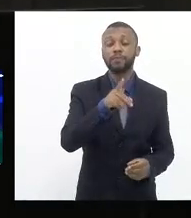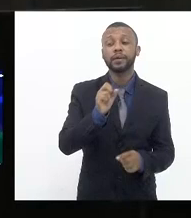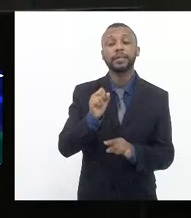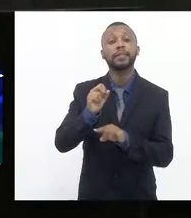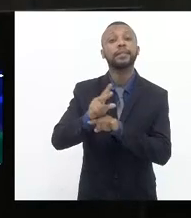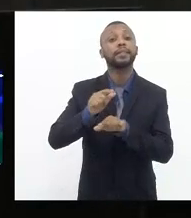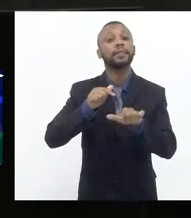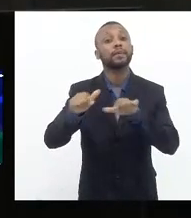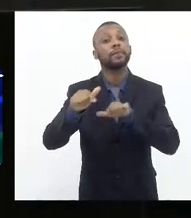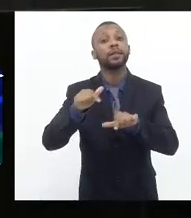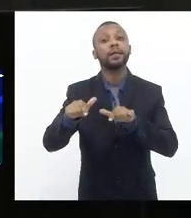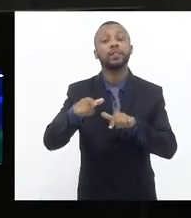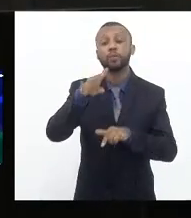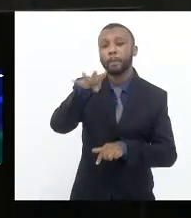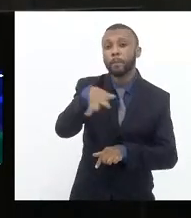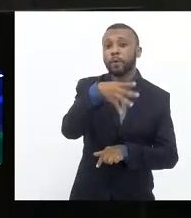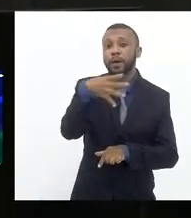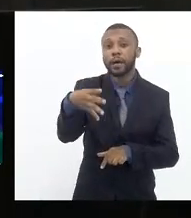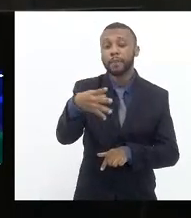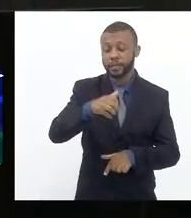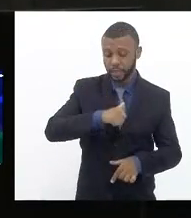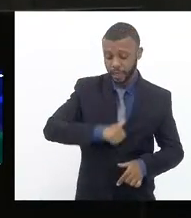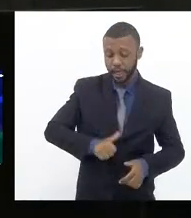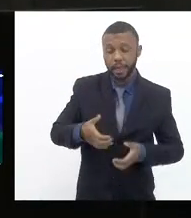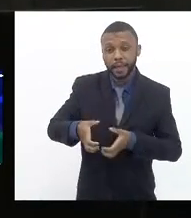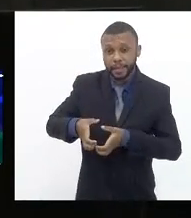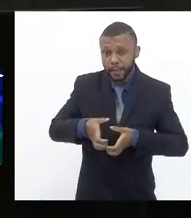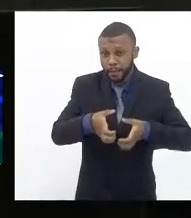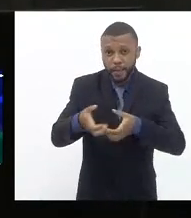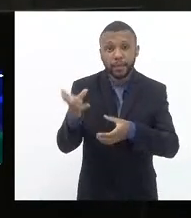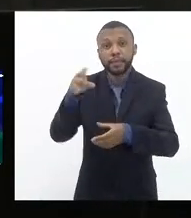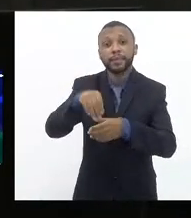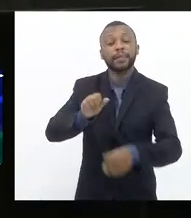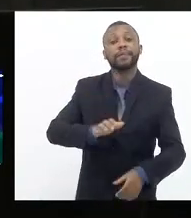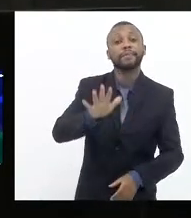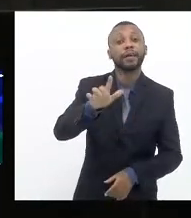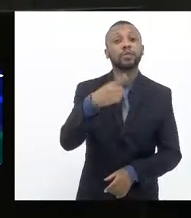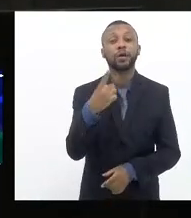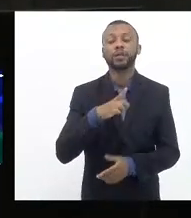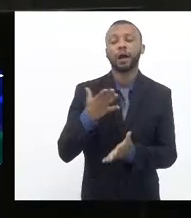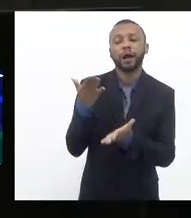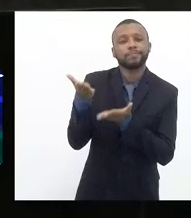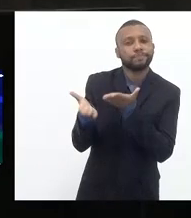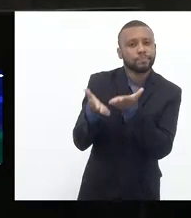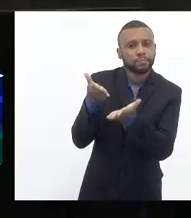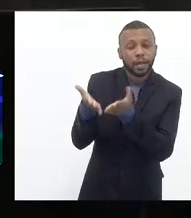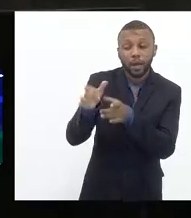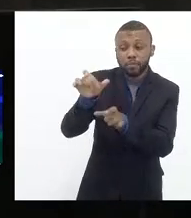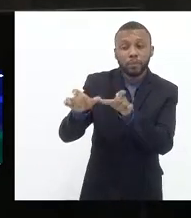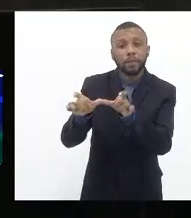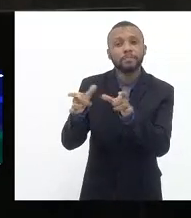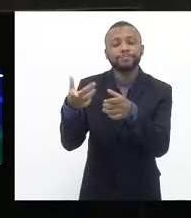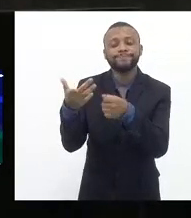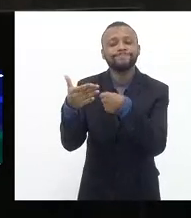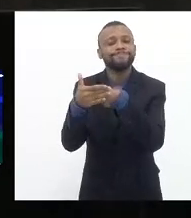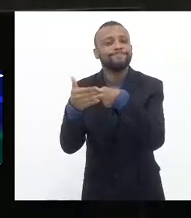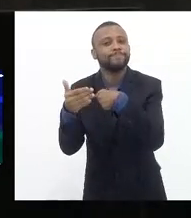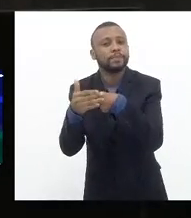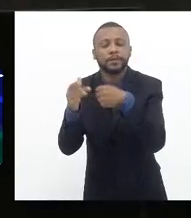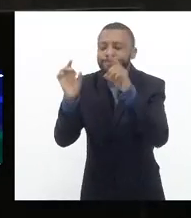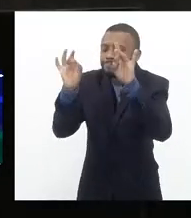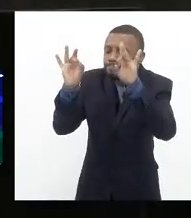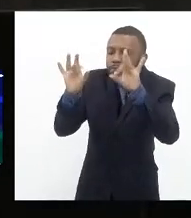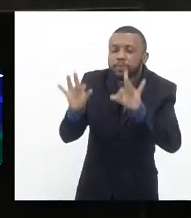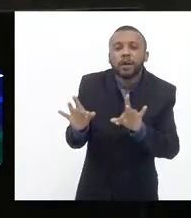favelas. E nós tínhamos um jeito de lidar com esse pessoal muito especial, porque